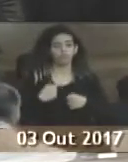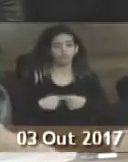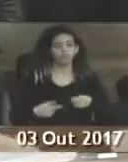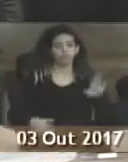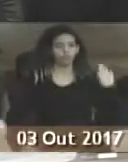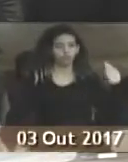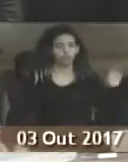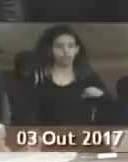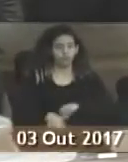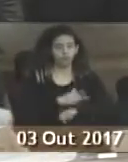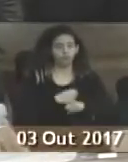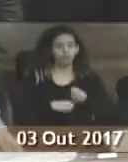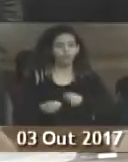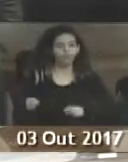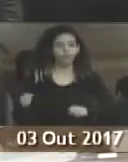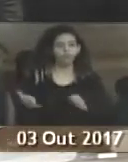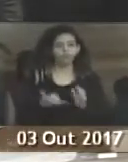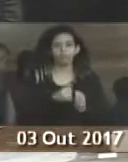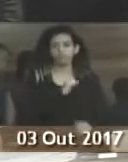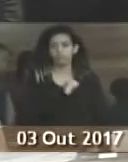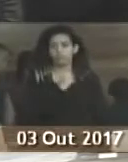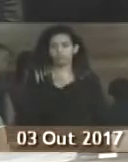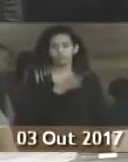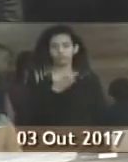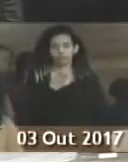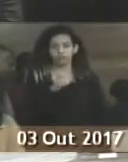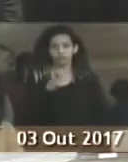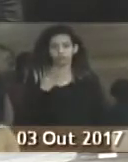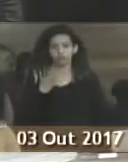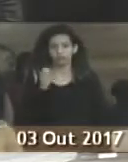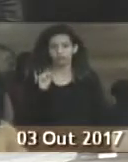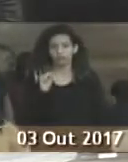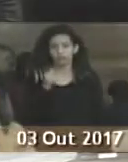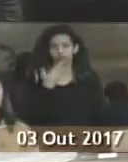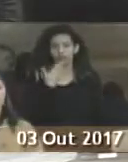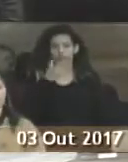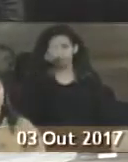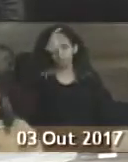Grande. Indicação número 4548/17, indicando ao prefeito